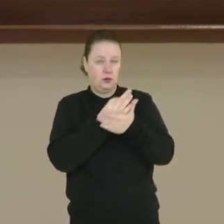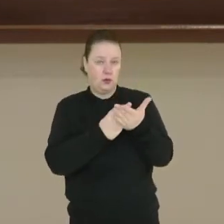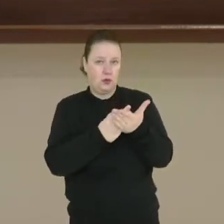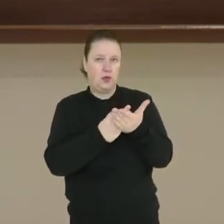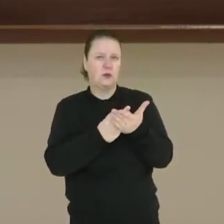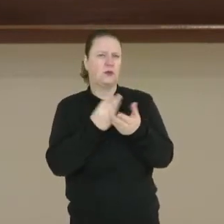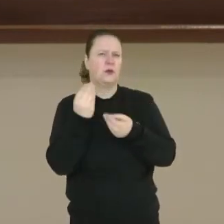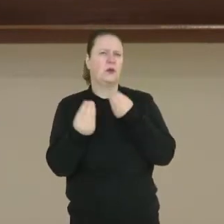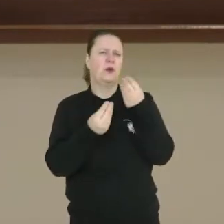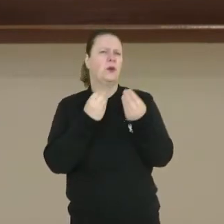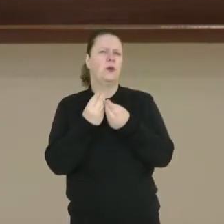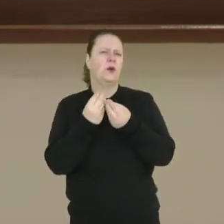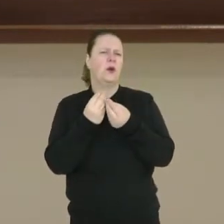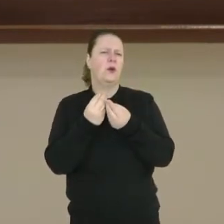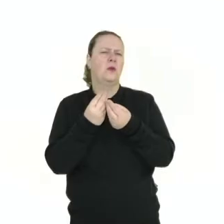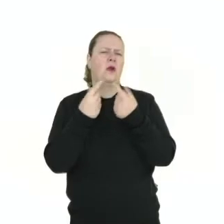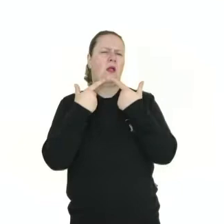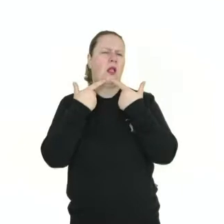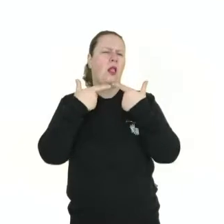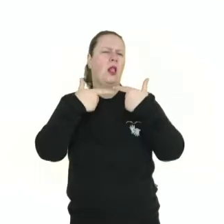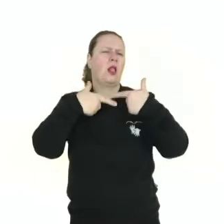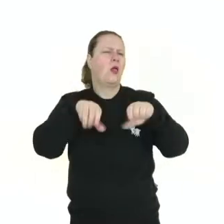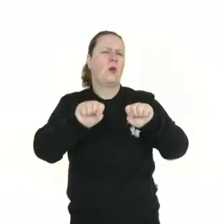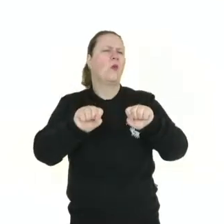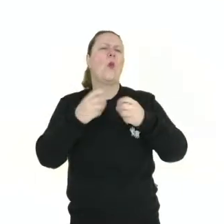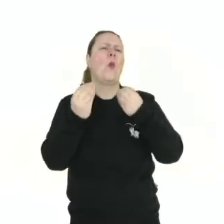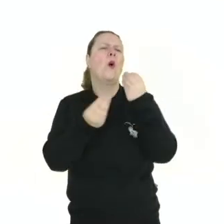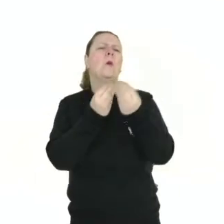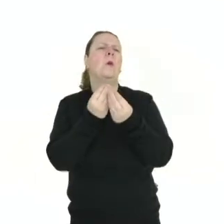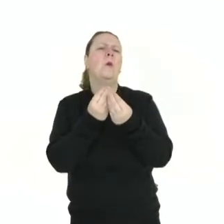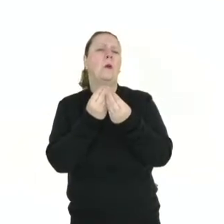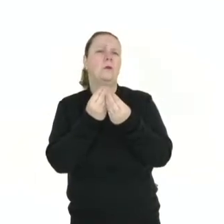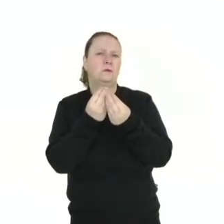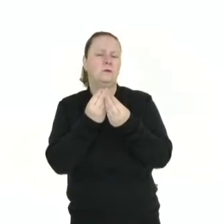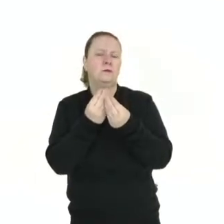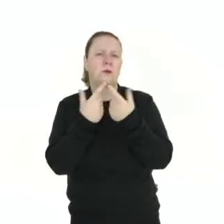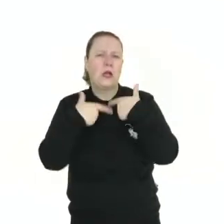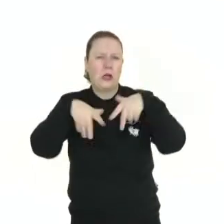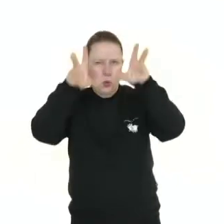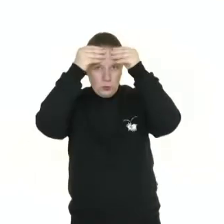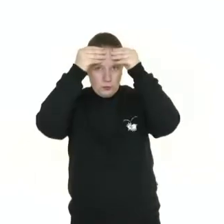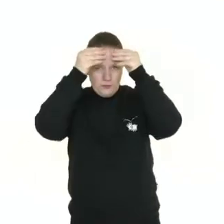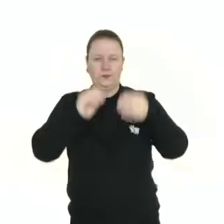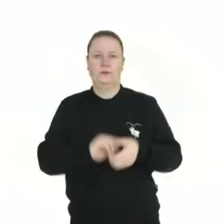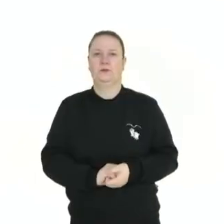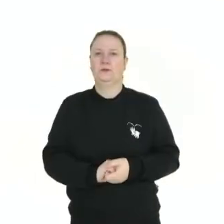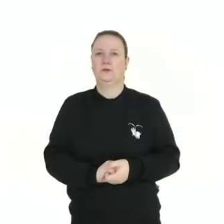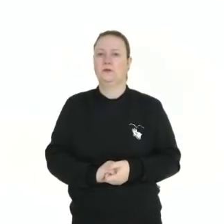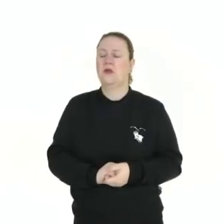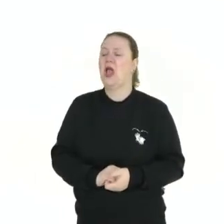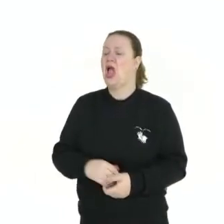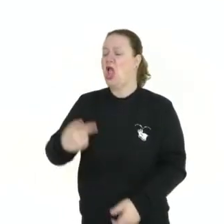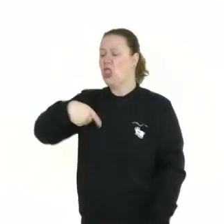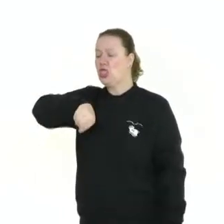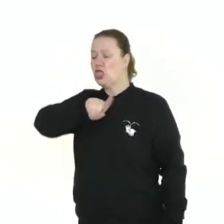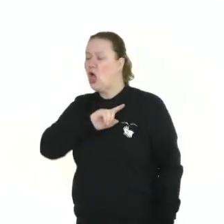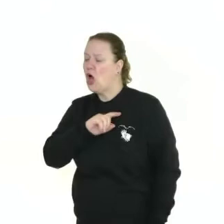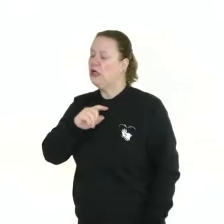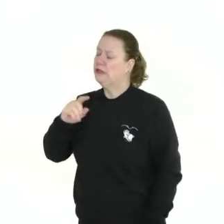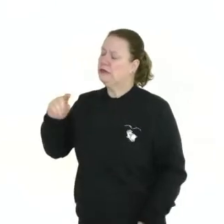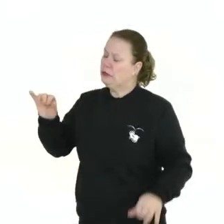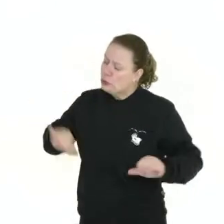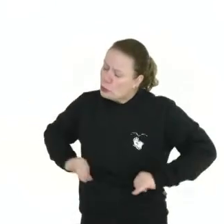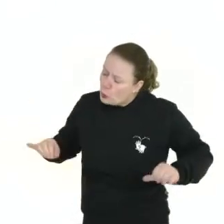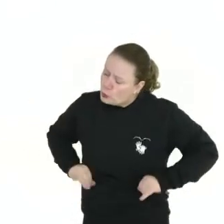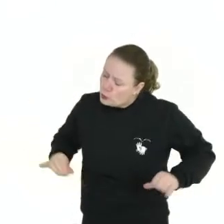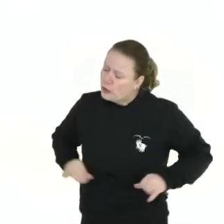questão da linguagem. Observe aqui. E, compadre, nós vive sofrendo muito com a danada dessa dor na perna. Por